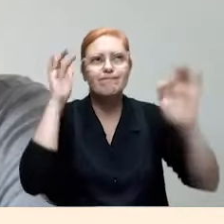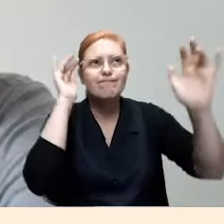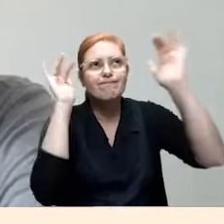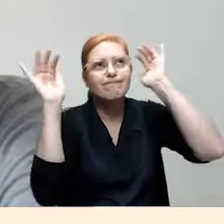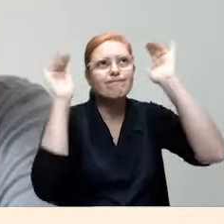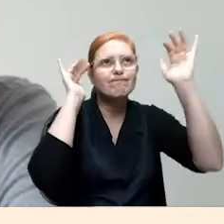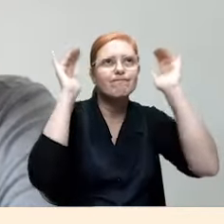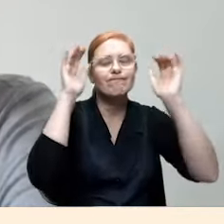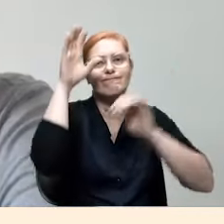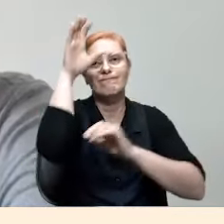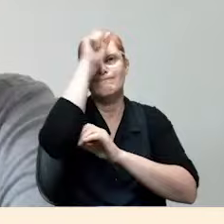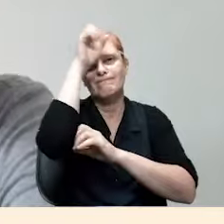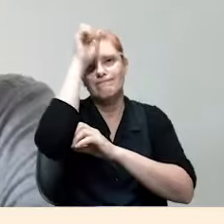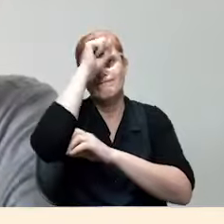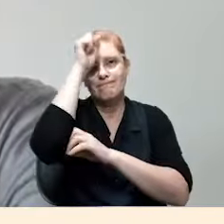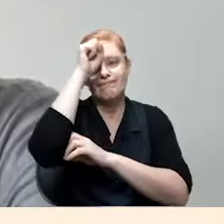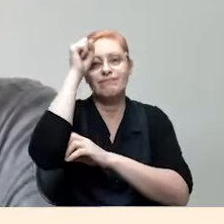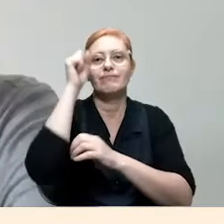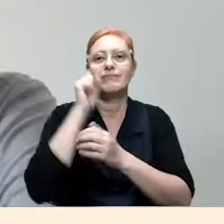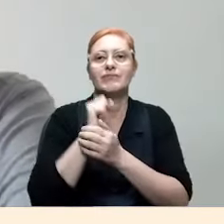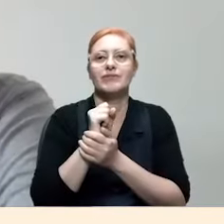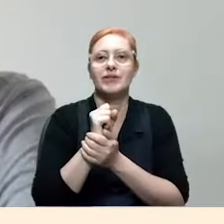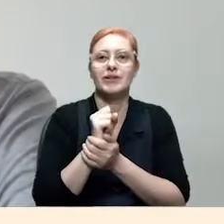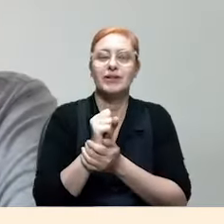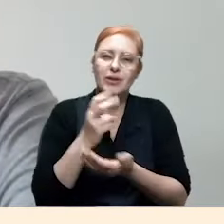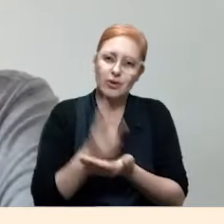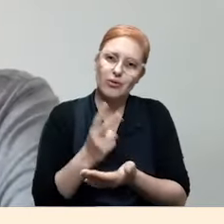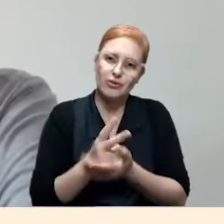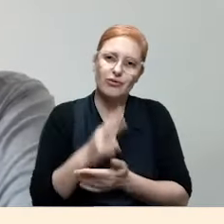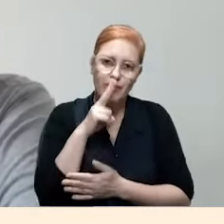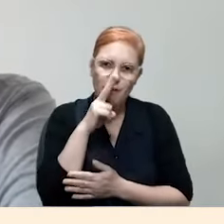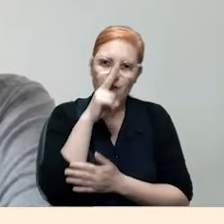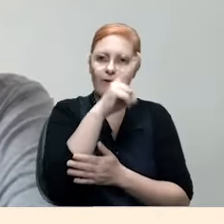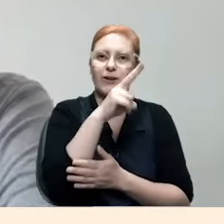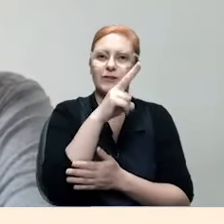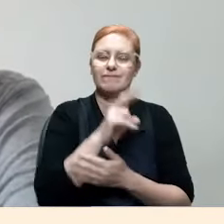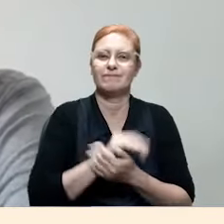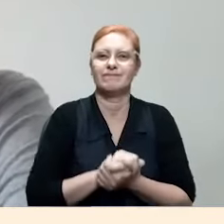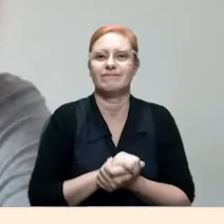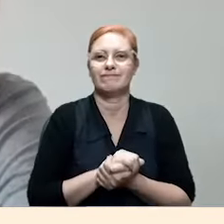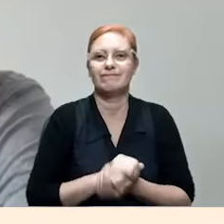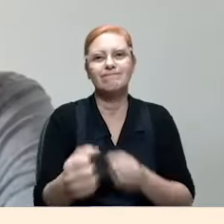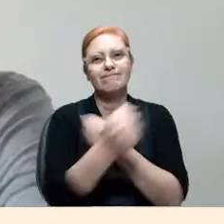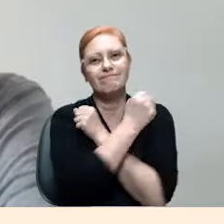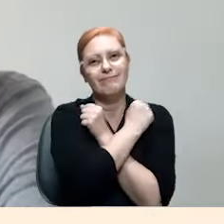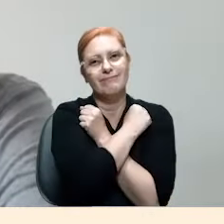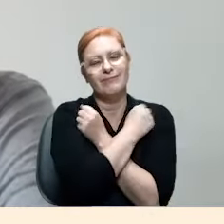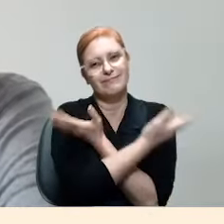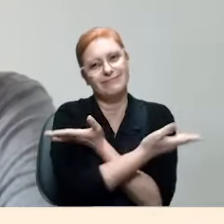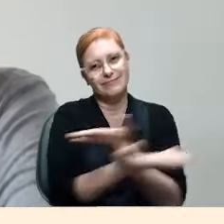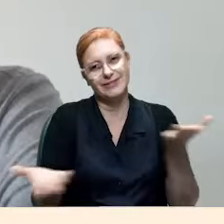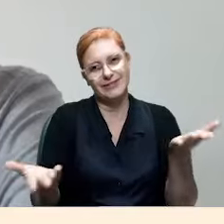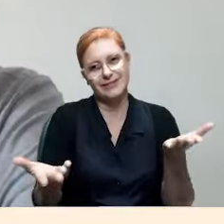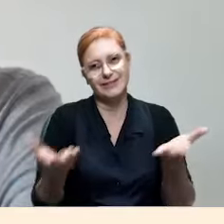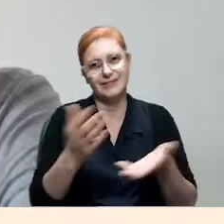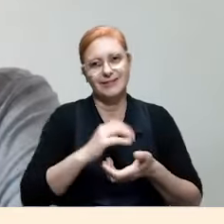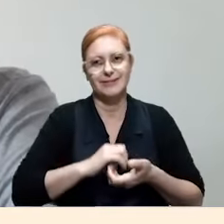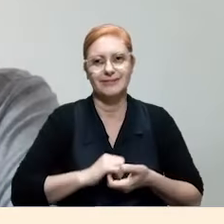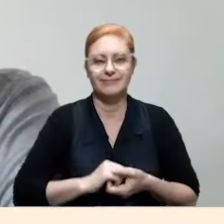refletir, aprender e ficar cada vez mais forte. Um abraço para todas vocês.